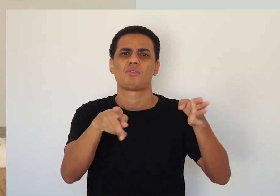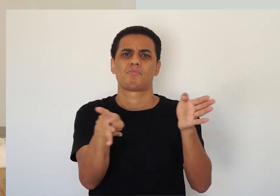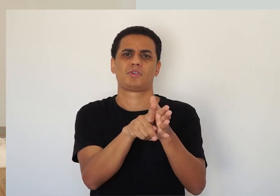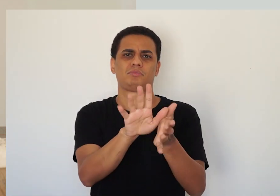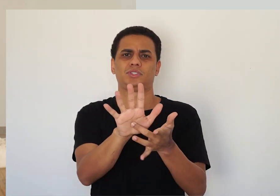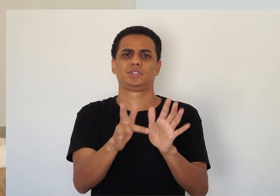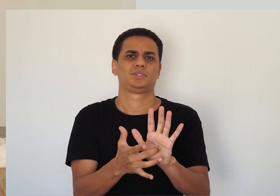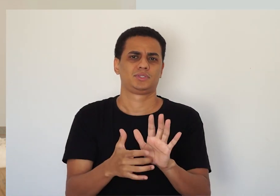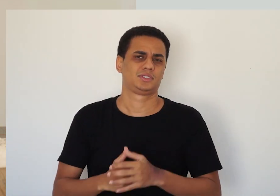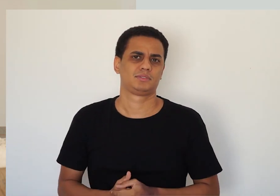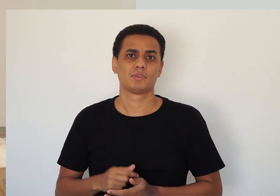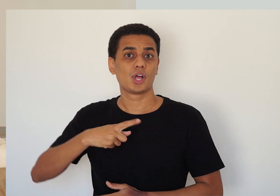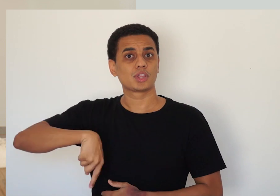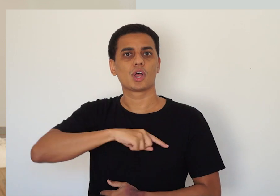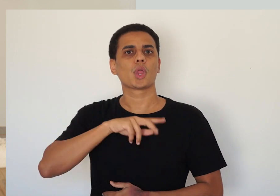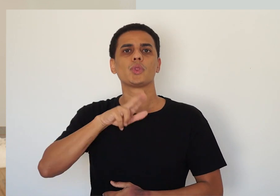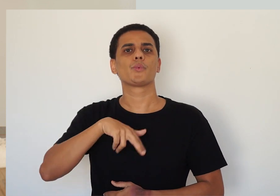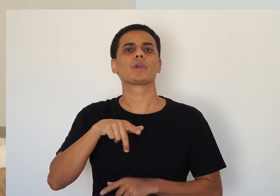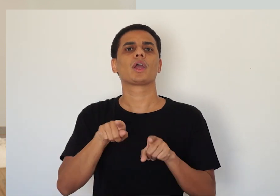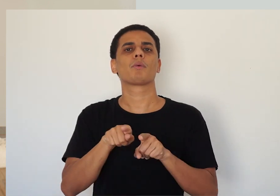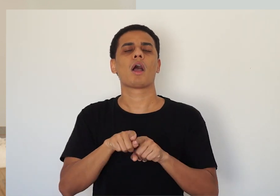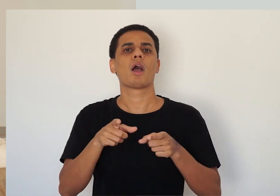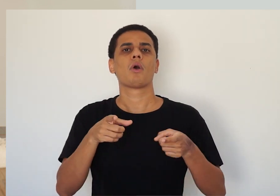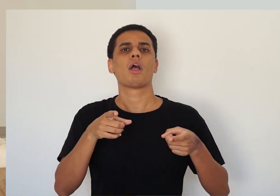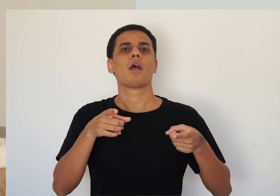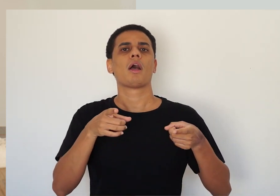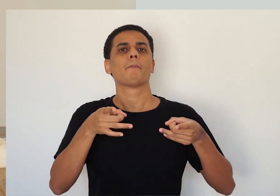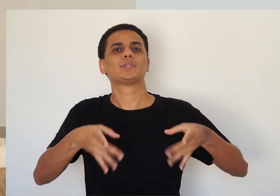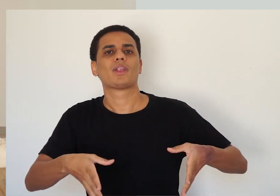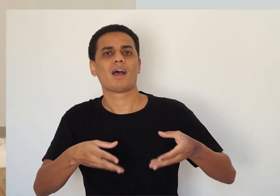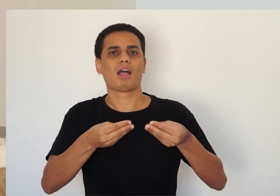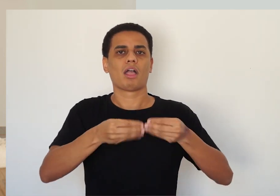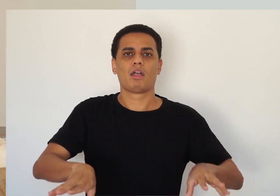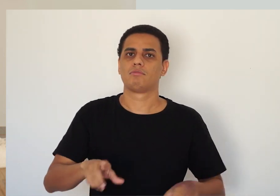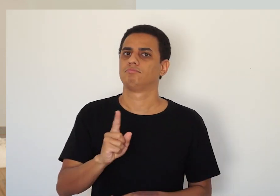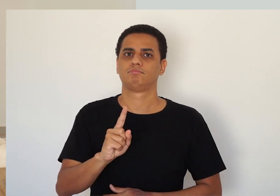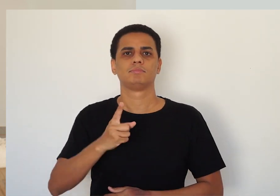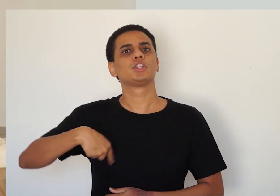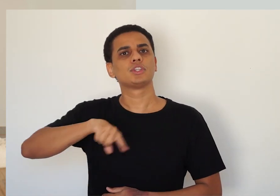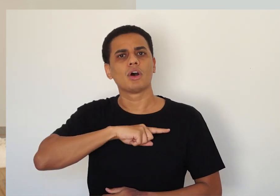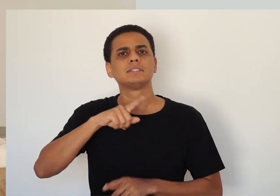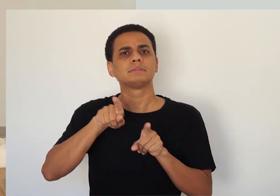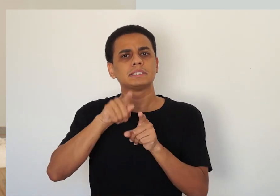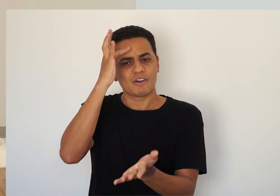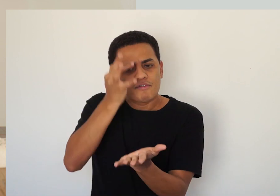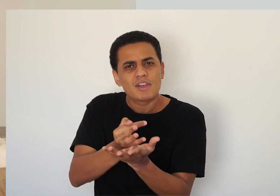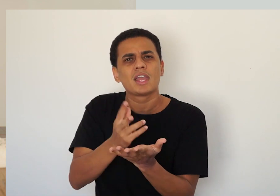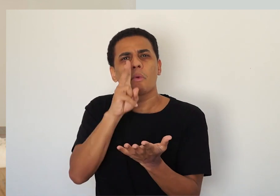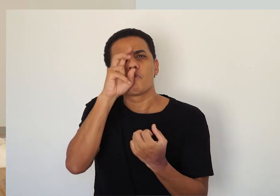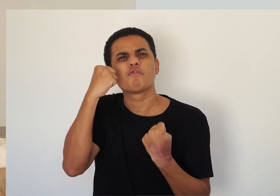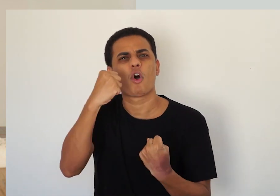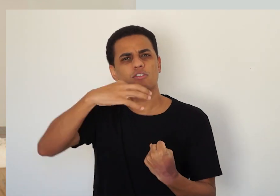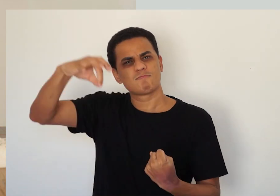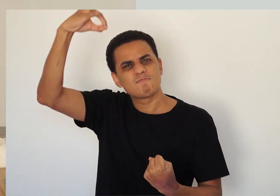focada em Jesus, de tal maneira que nós não desanimemos, e ela vai produzindo, na verdade, músculos espirituais,